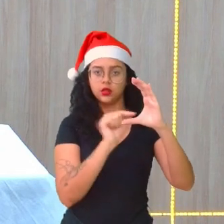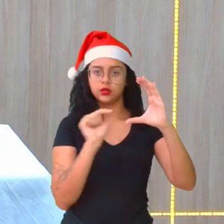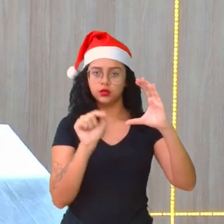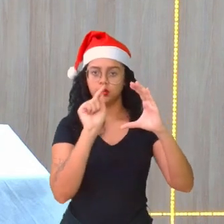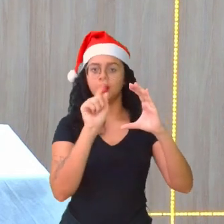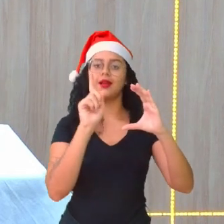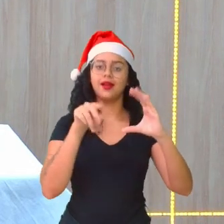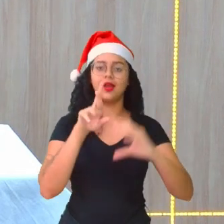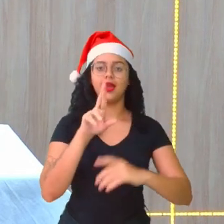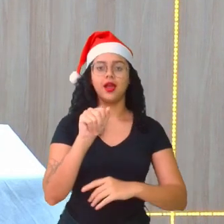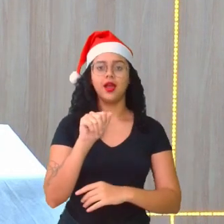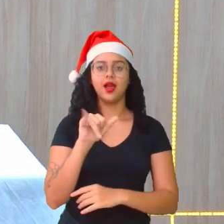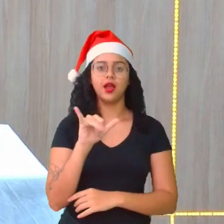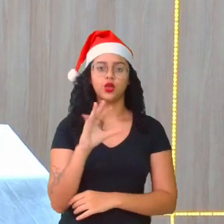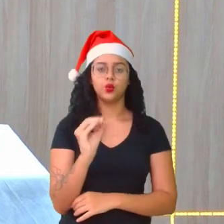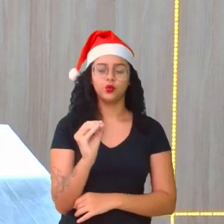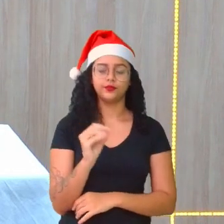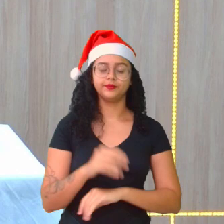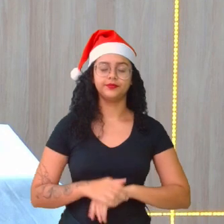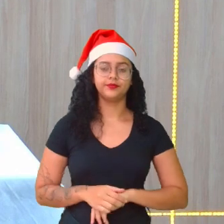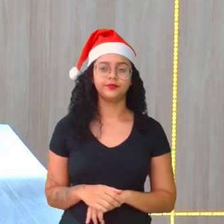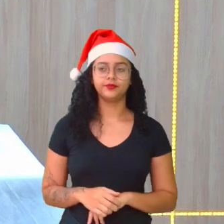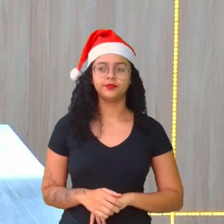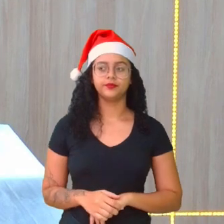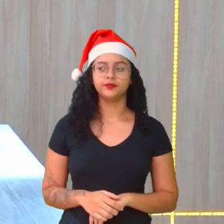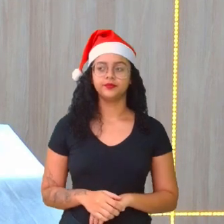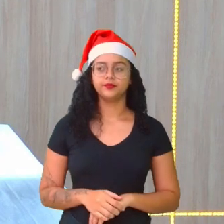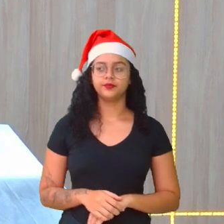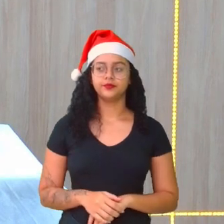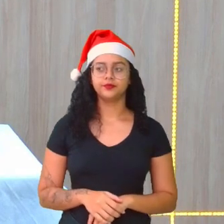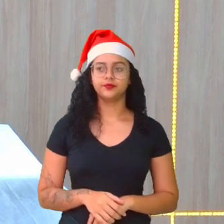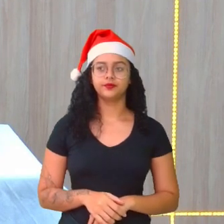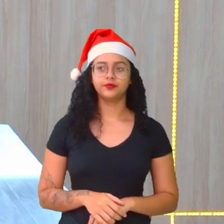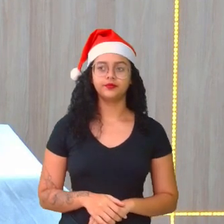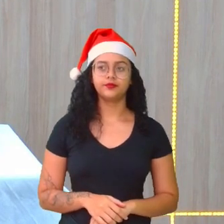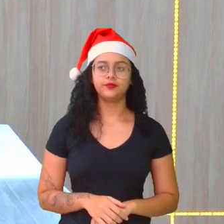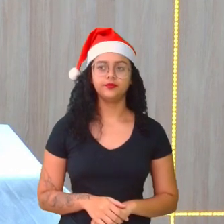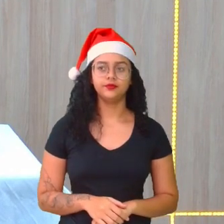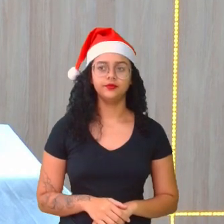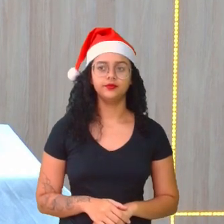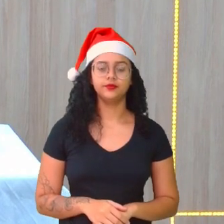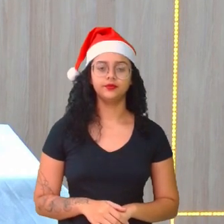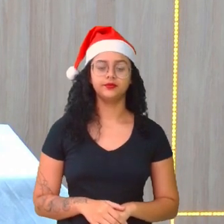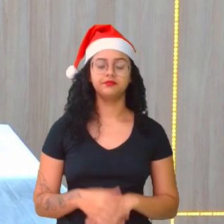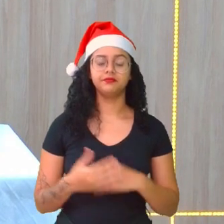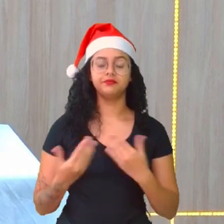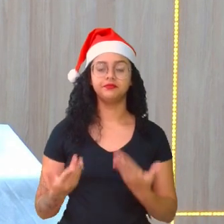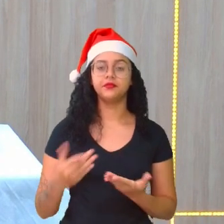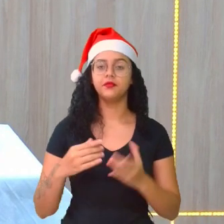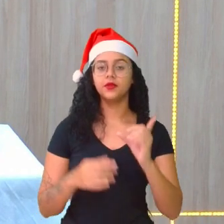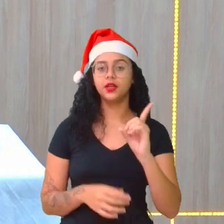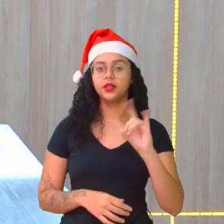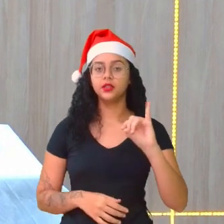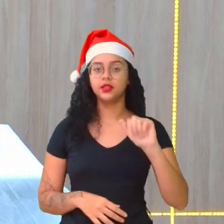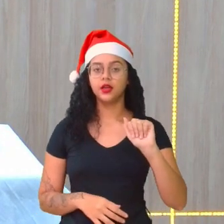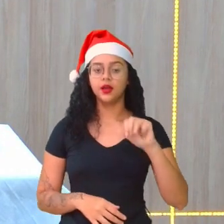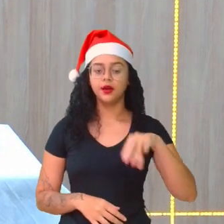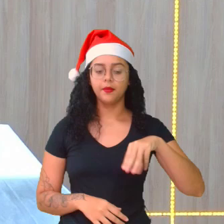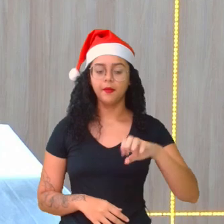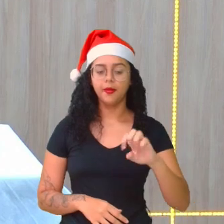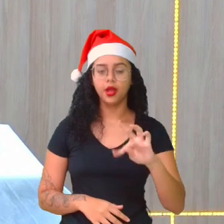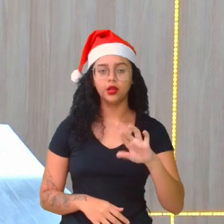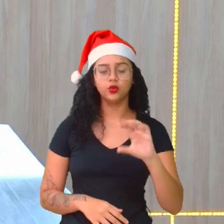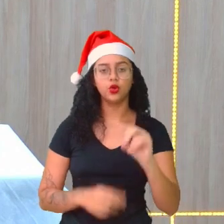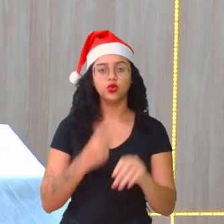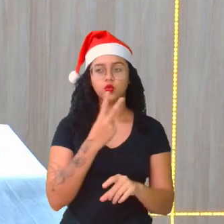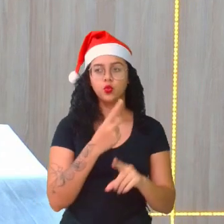do raio. Você consegue desenvolver isso numa boa, sem problema nenhum, tá bom? Então, diâmetro é duas vezes o raio. Porque você pega aqui, ó.